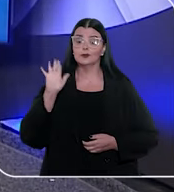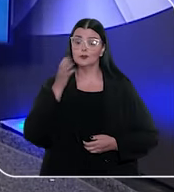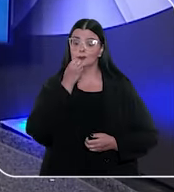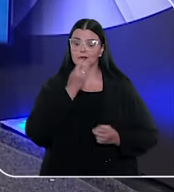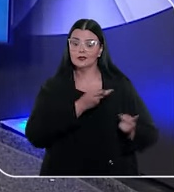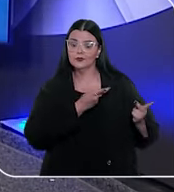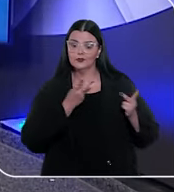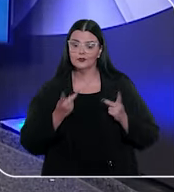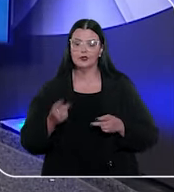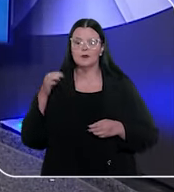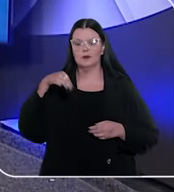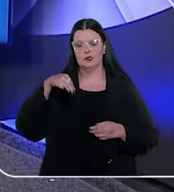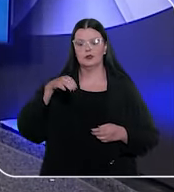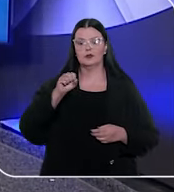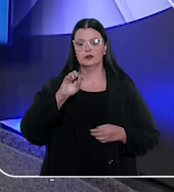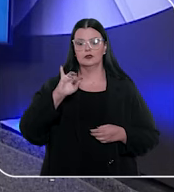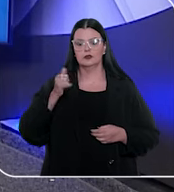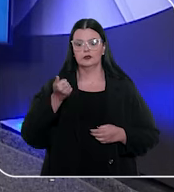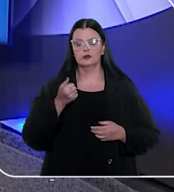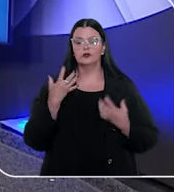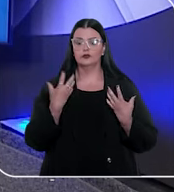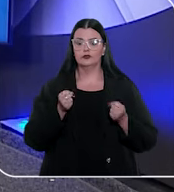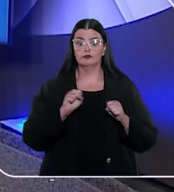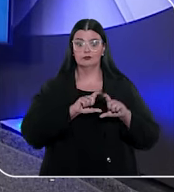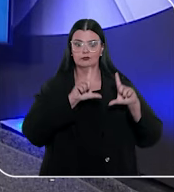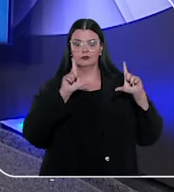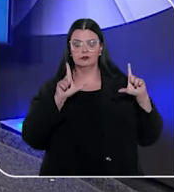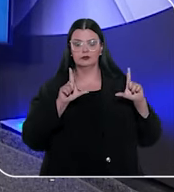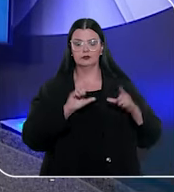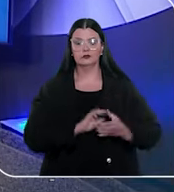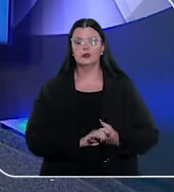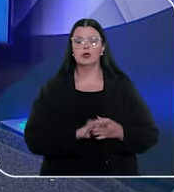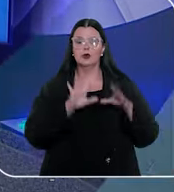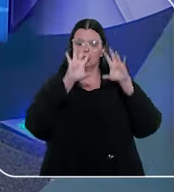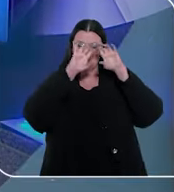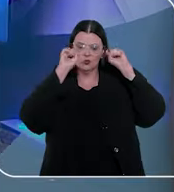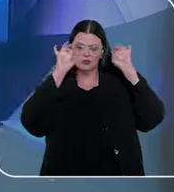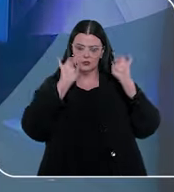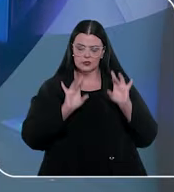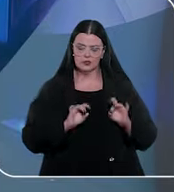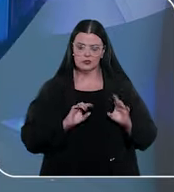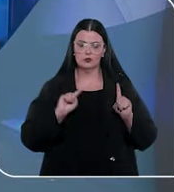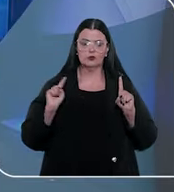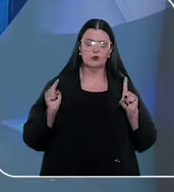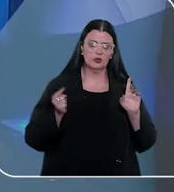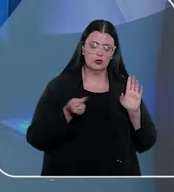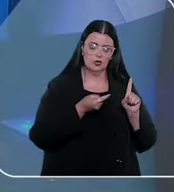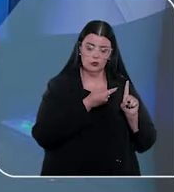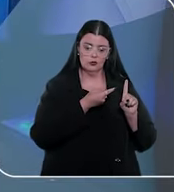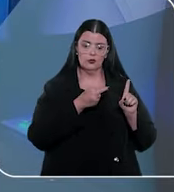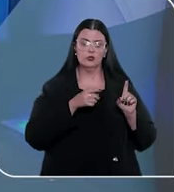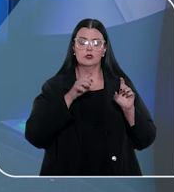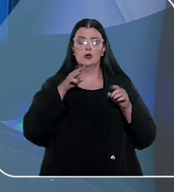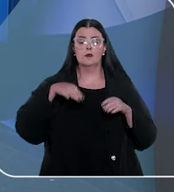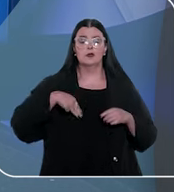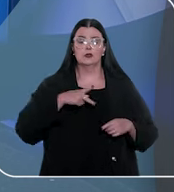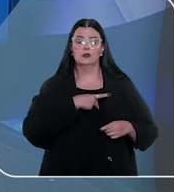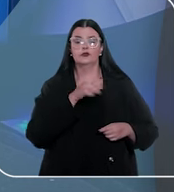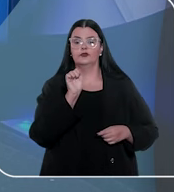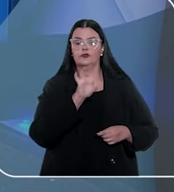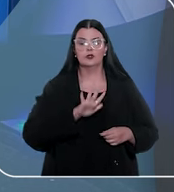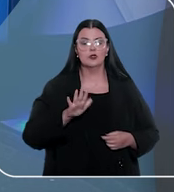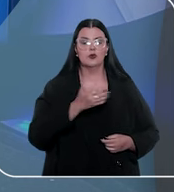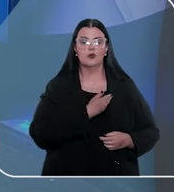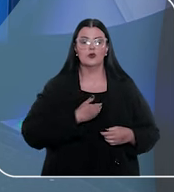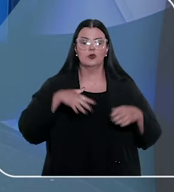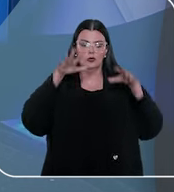Olá seja bem-vindo ao minuto STJ Vamos aos destaques a corte especial recebeu denúncia do Ministério Público Federal e o